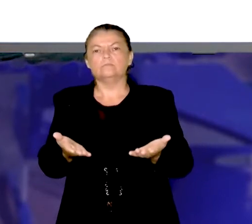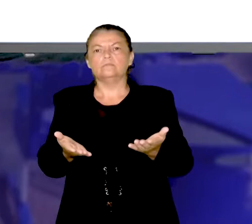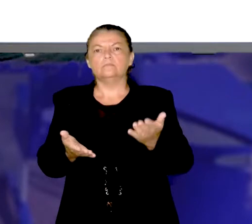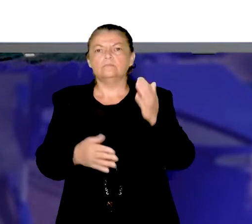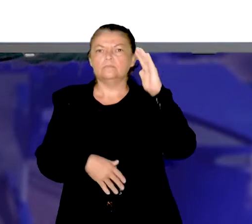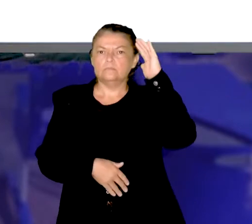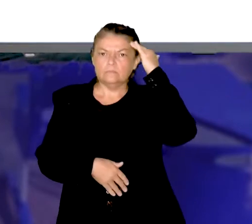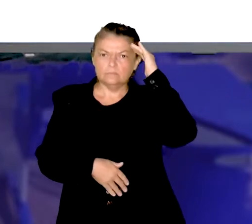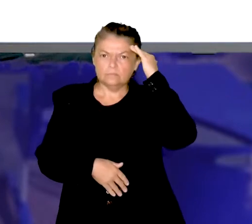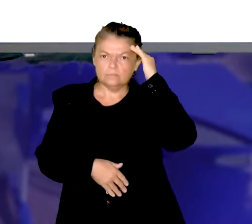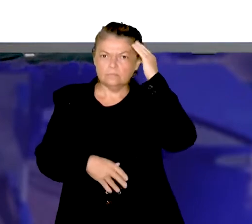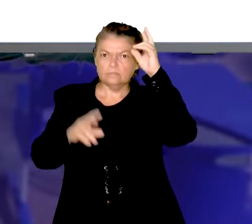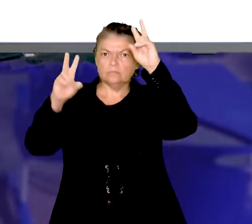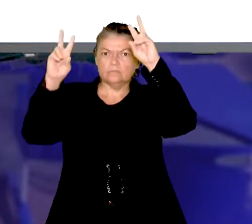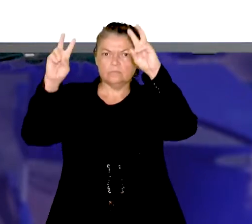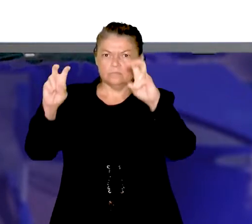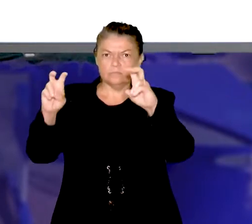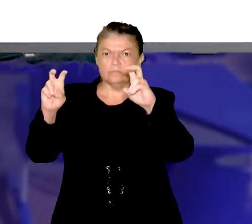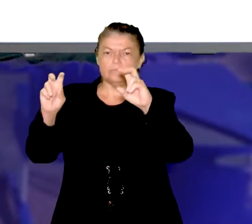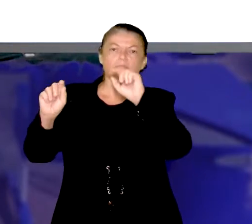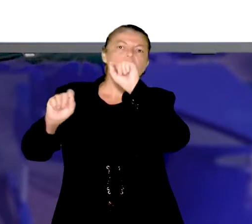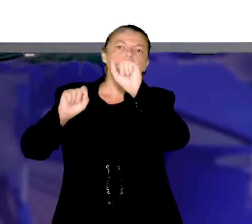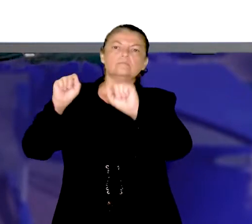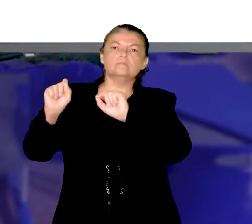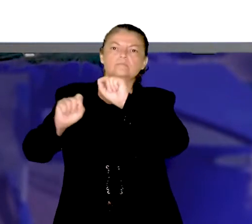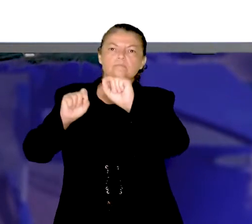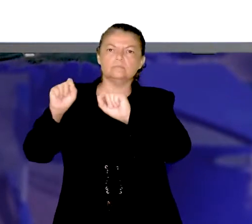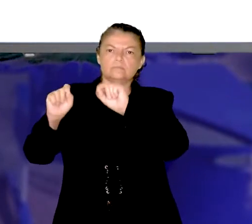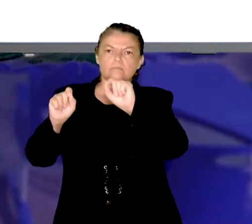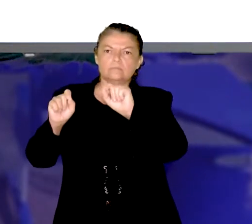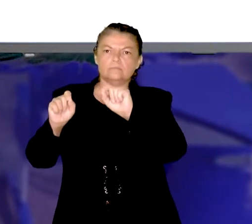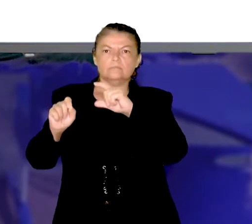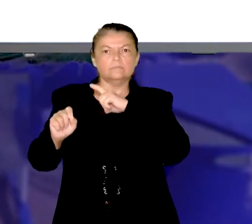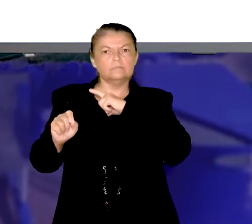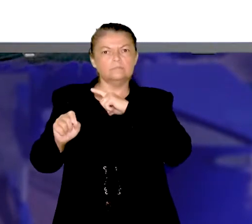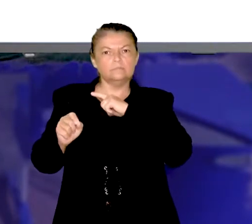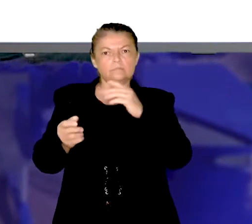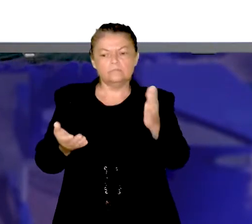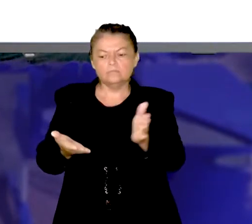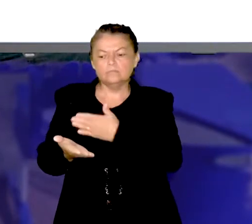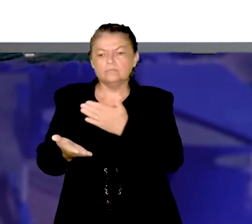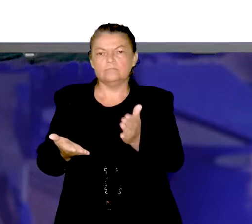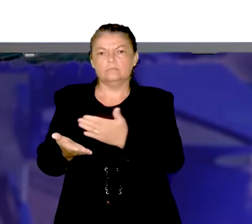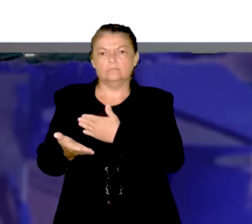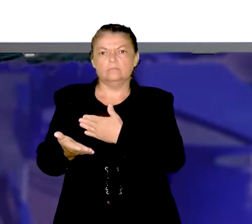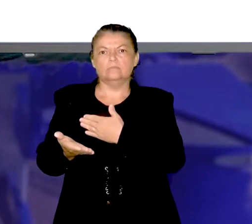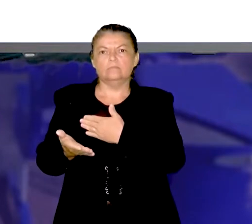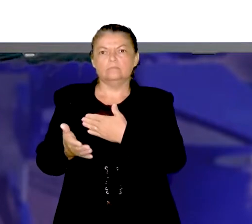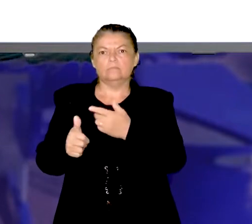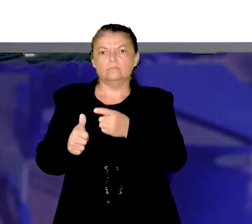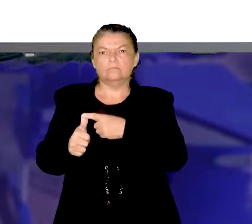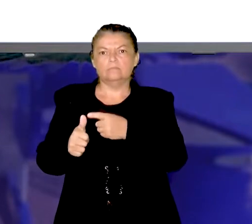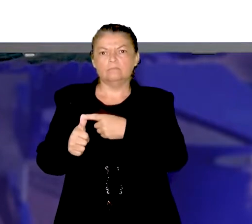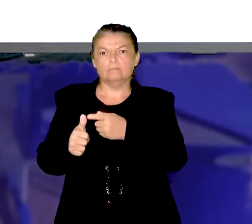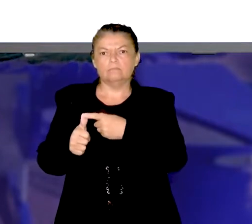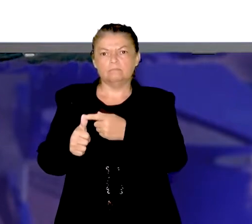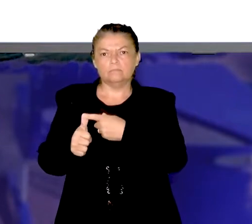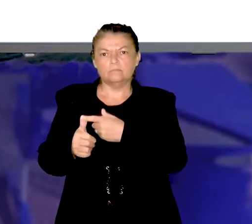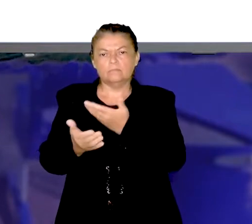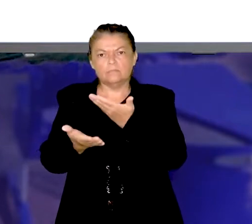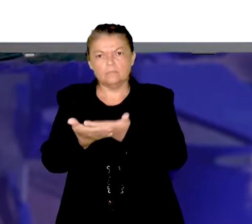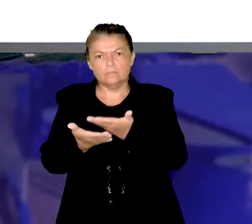compreensão desse tema que existe aí na apostila, referente à nossa primeira aula, dessa